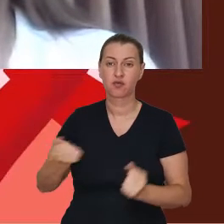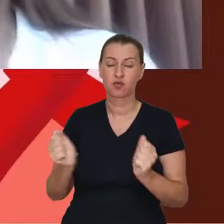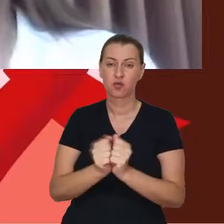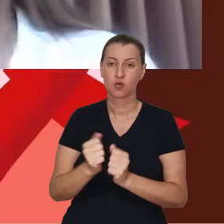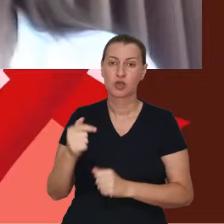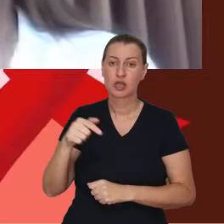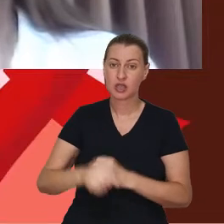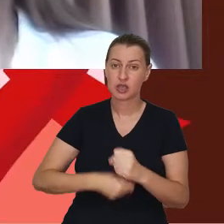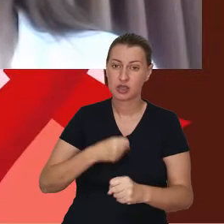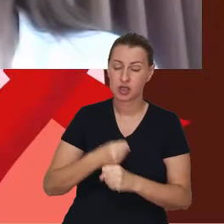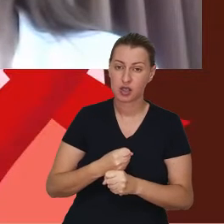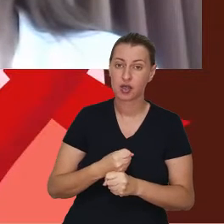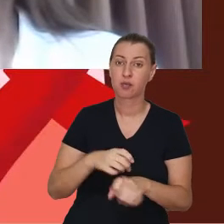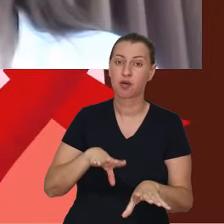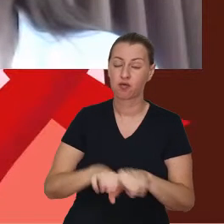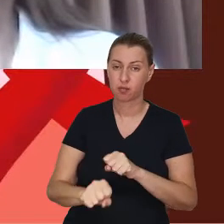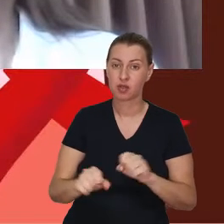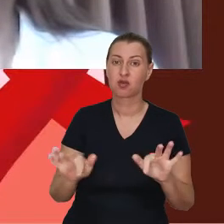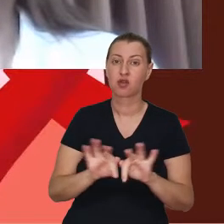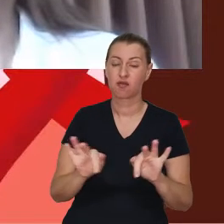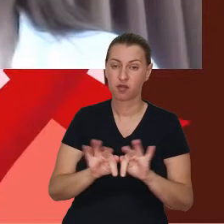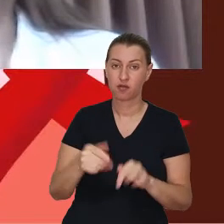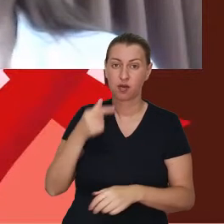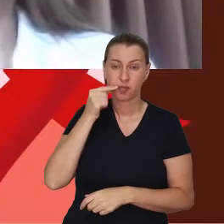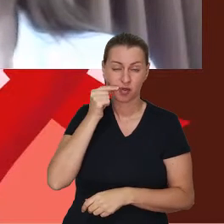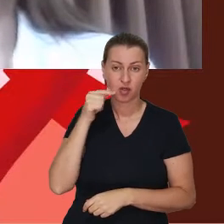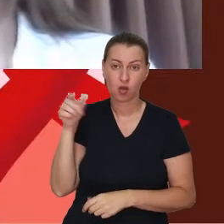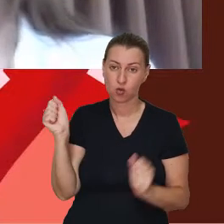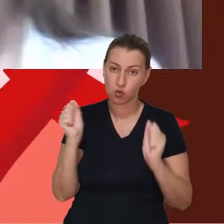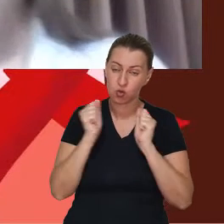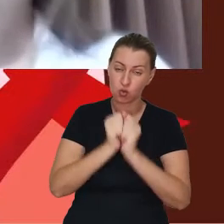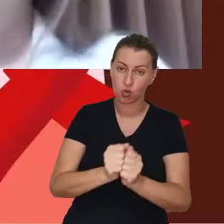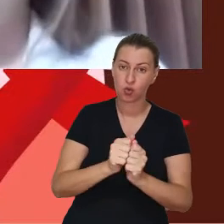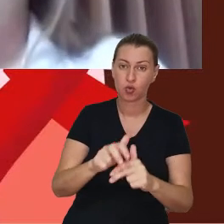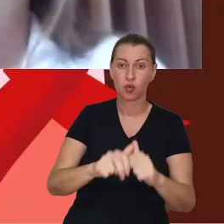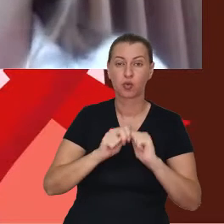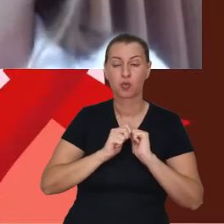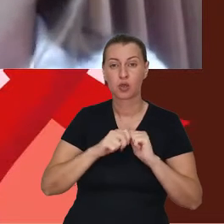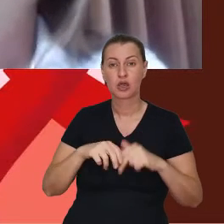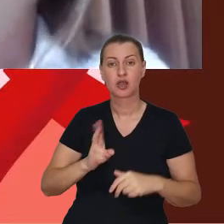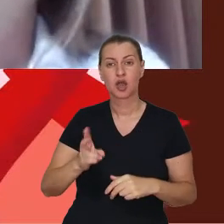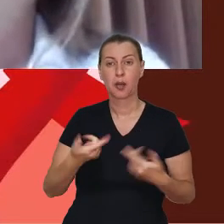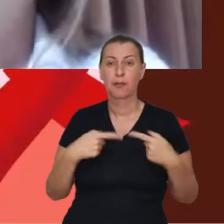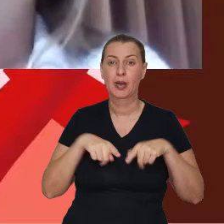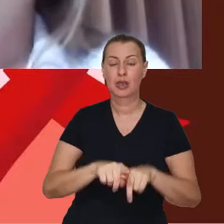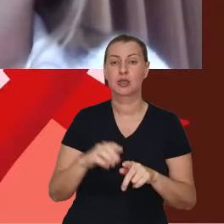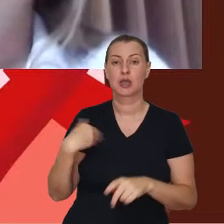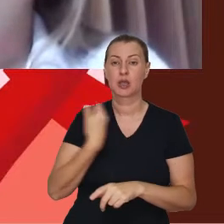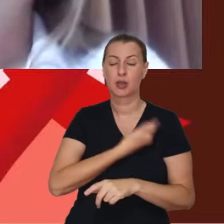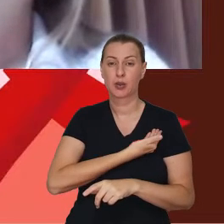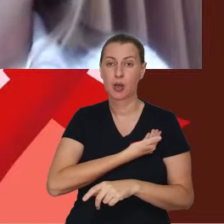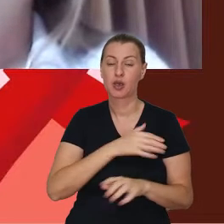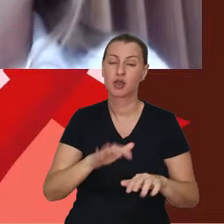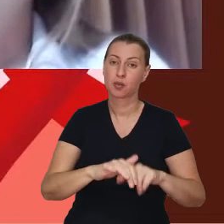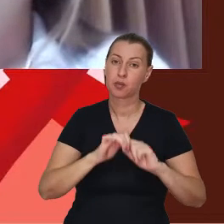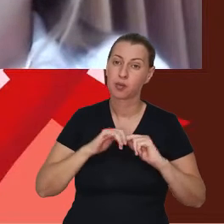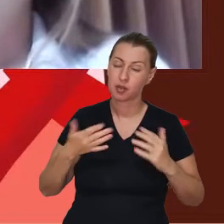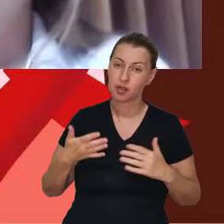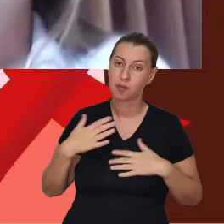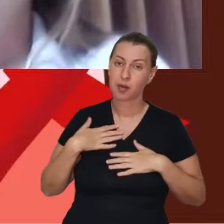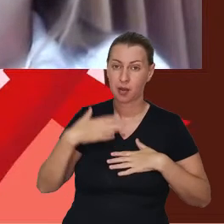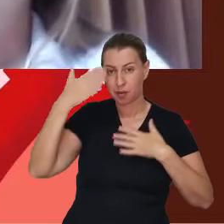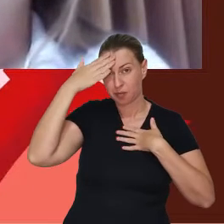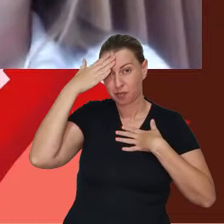ano, uma formação aqui na Fevale presencial, você esteve conosco. Então, sempre super parceira nossa aí. Então, fica aqui o